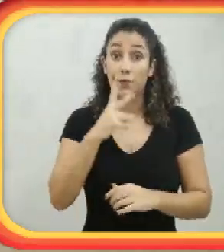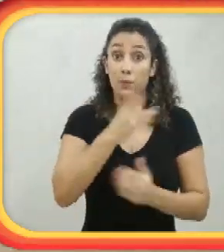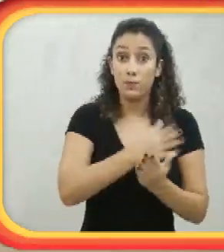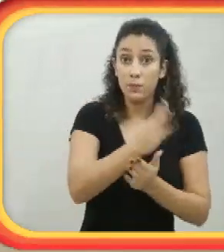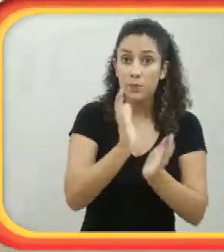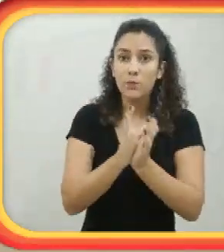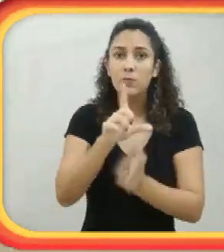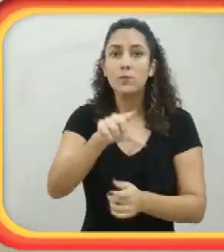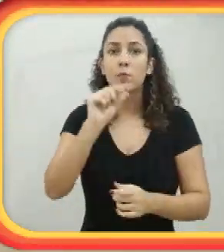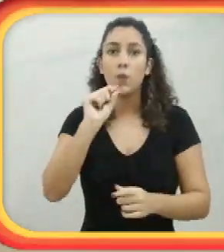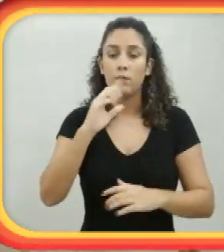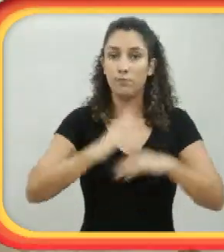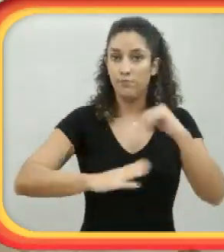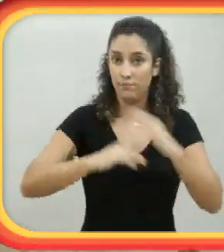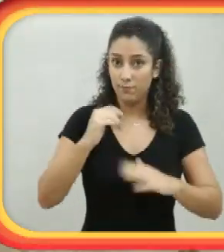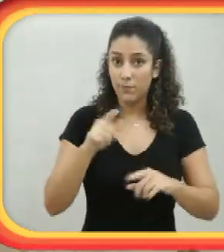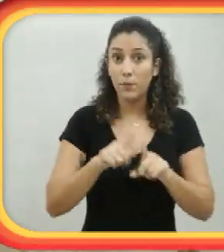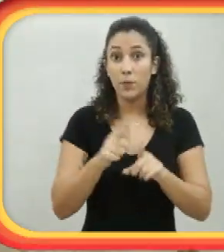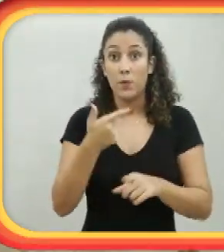modalidades,